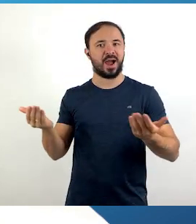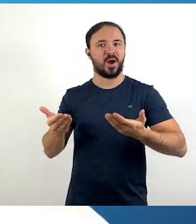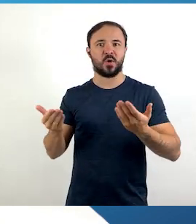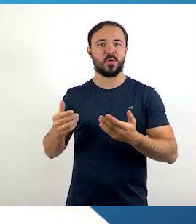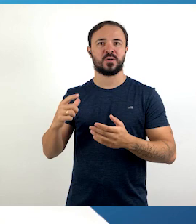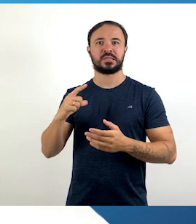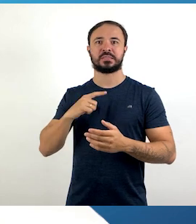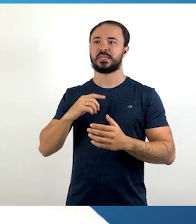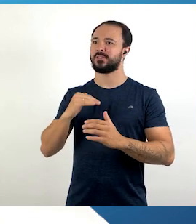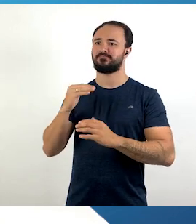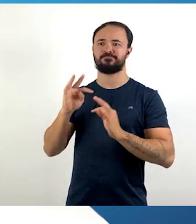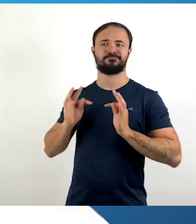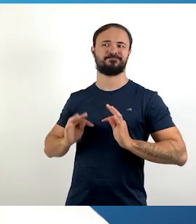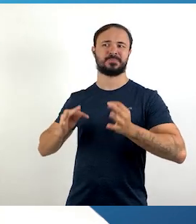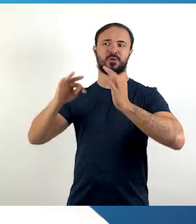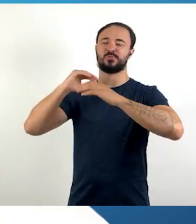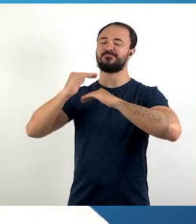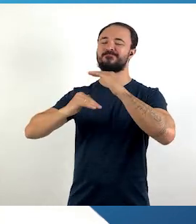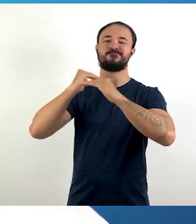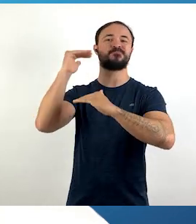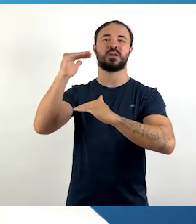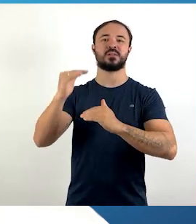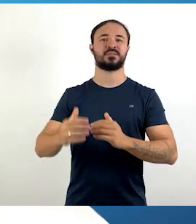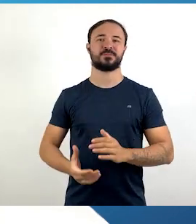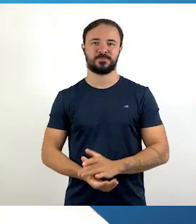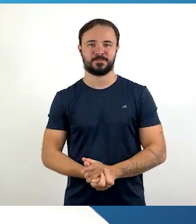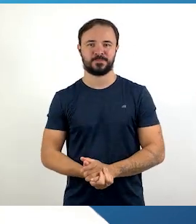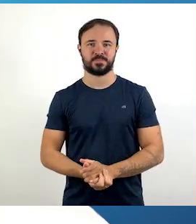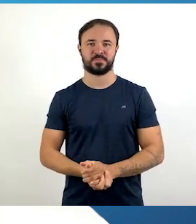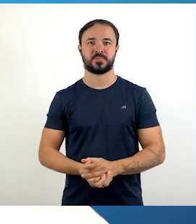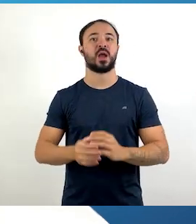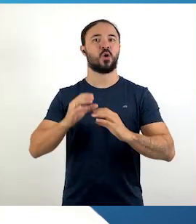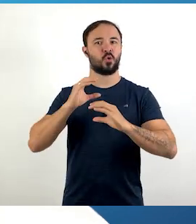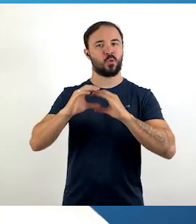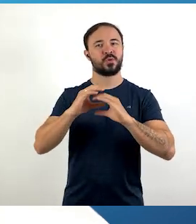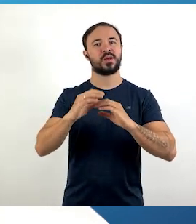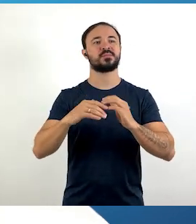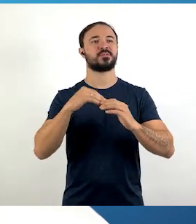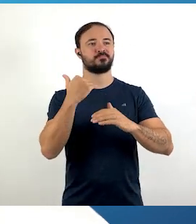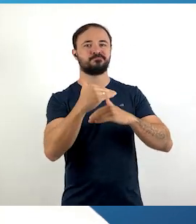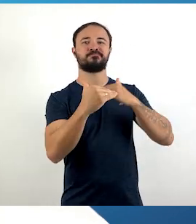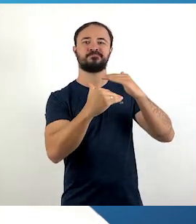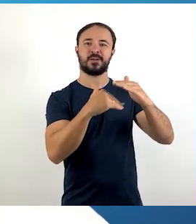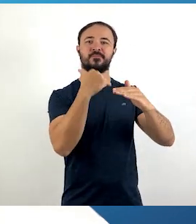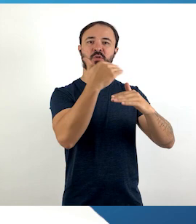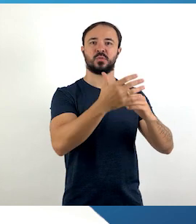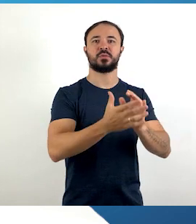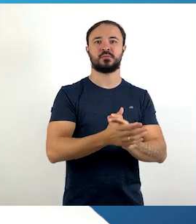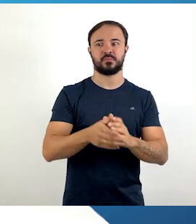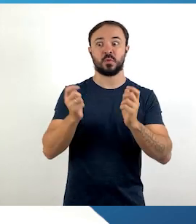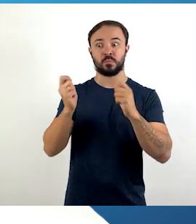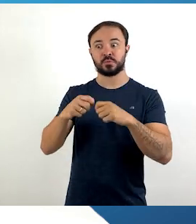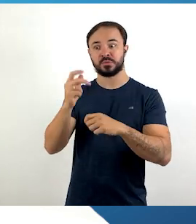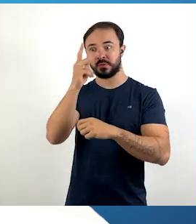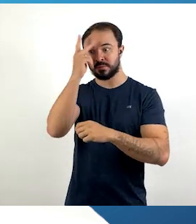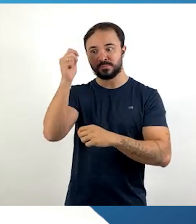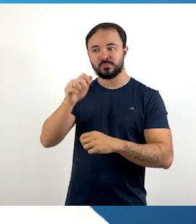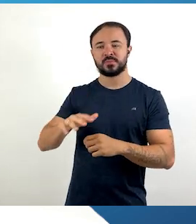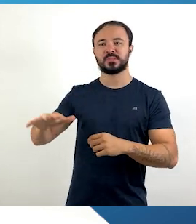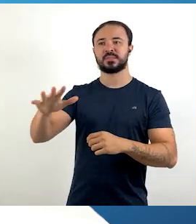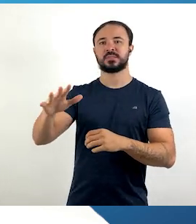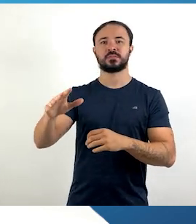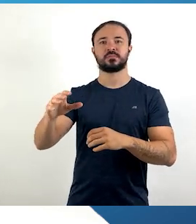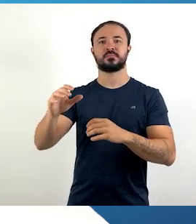enorme, mas isso mostra como a comunicação foi evoluindo ao longo do tempo, e isso nos permitiu cada vez mais